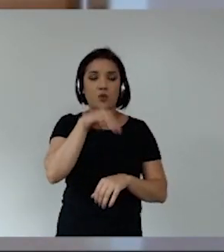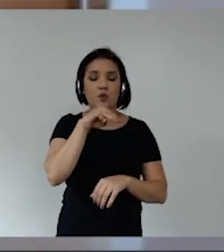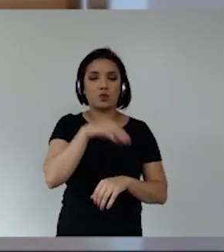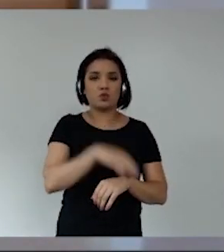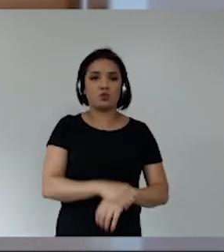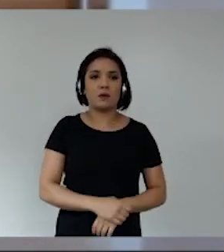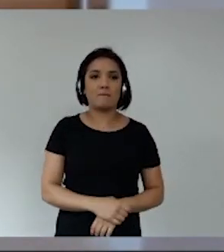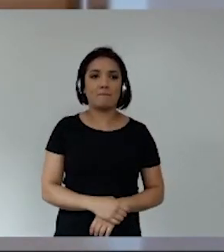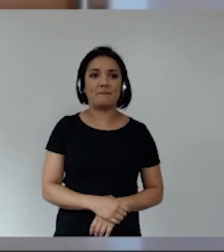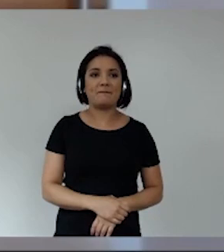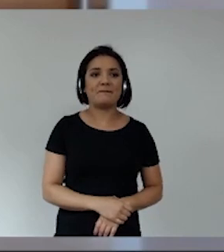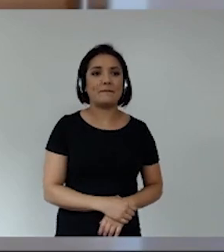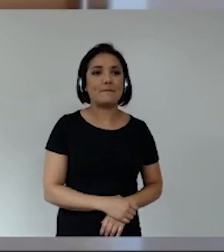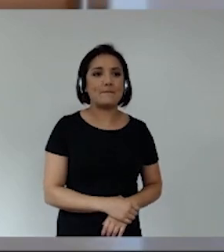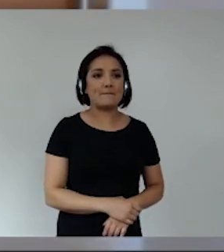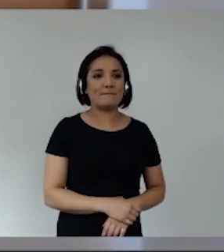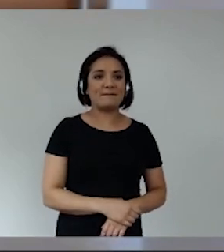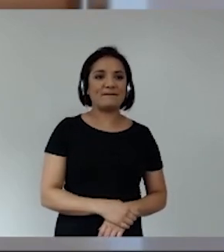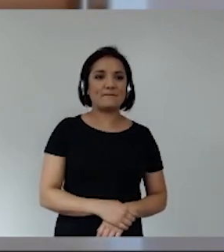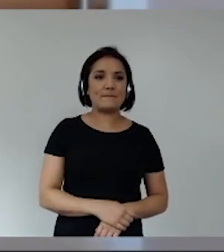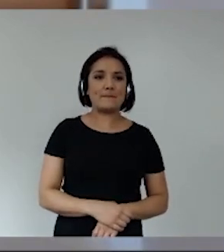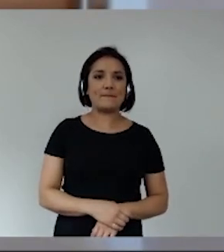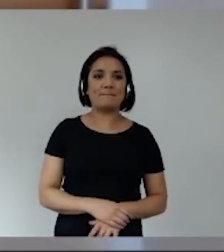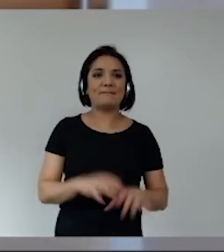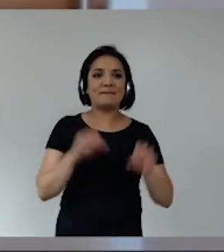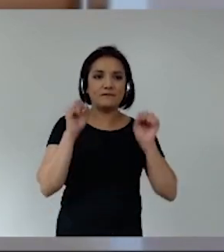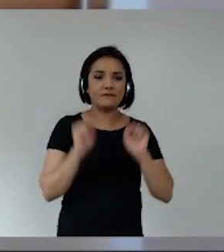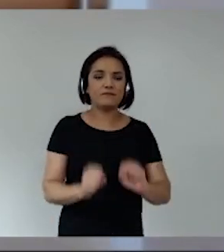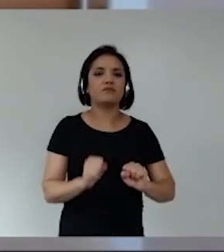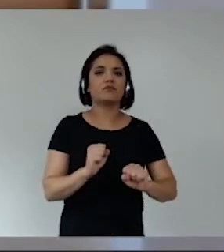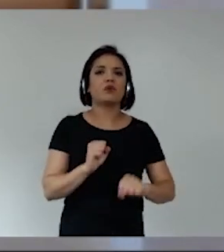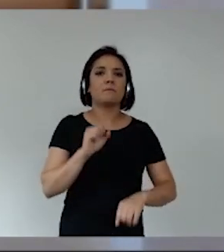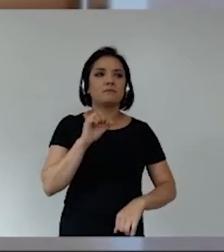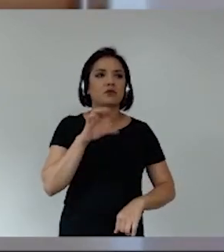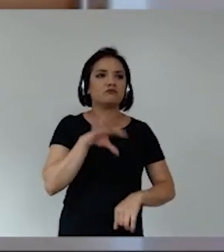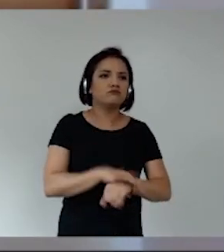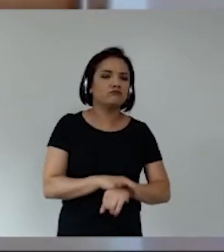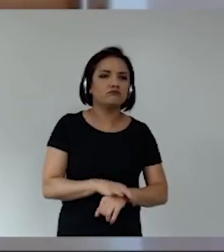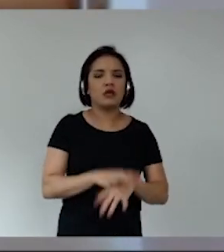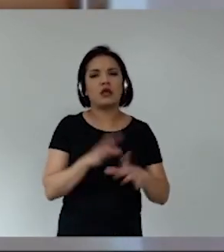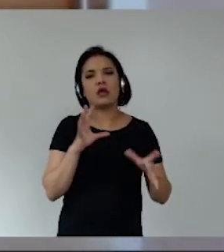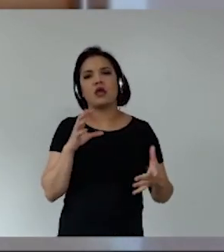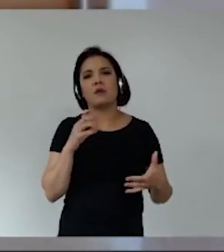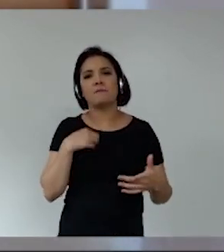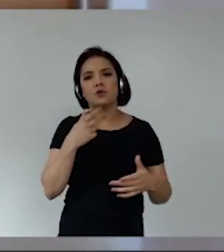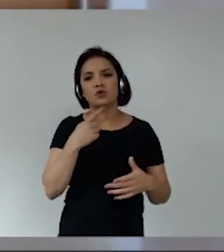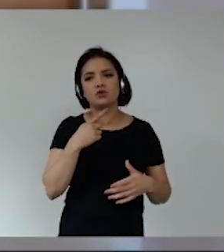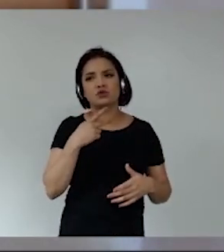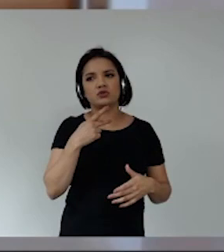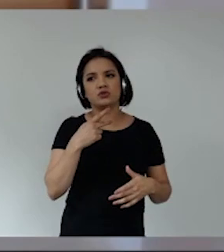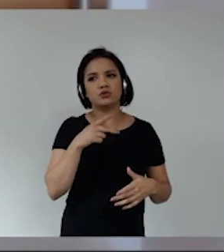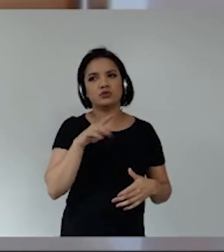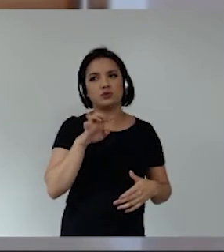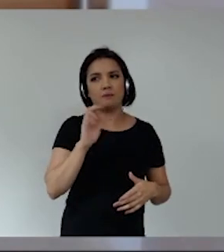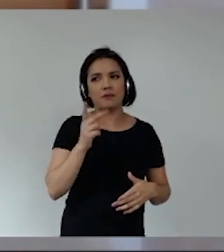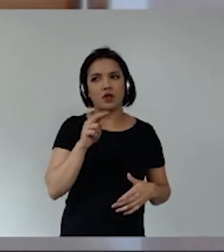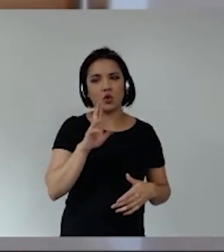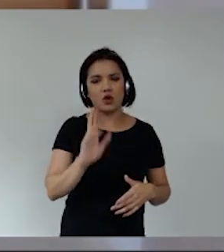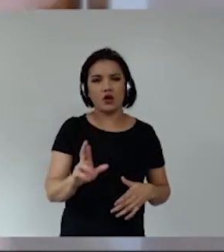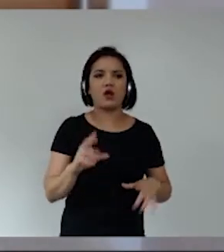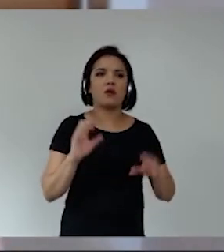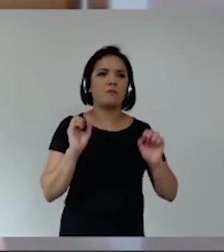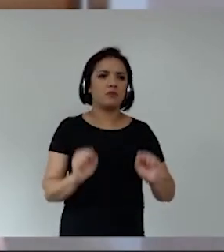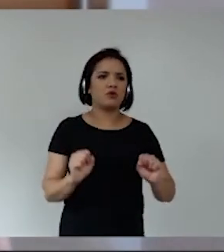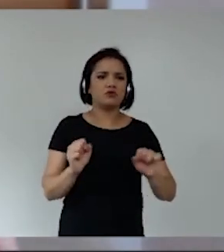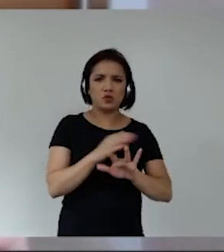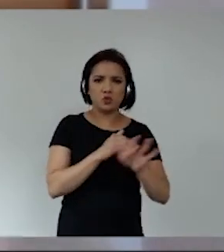minutos. Obrigado, doutor. Ele pode penhorar, ele pode avaliar, ele pode expropriar. E vejam, em todos